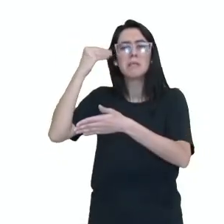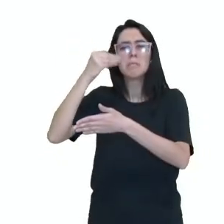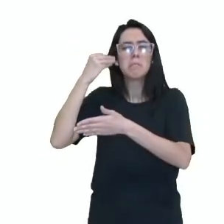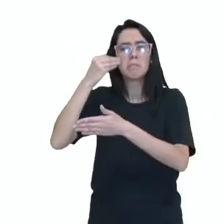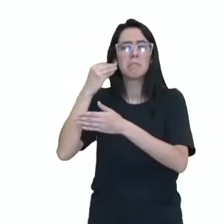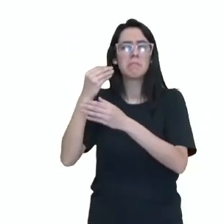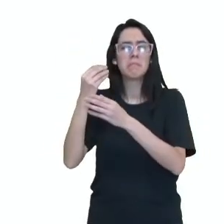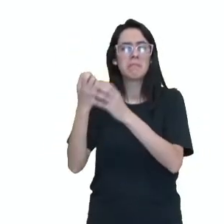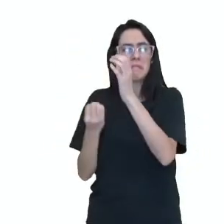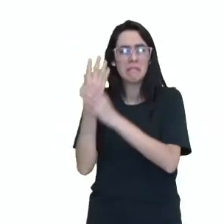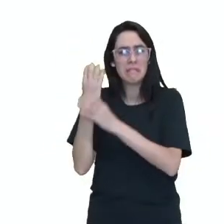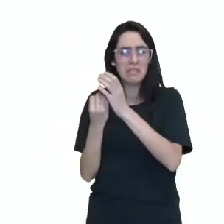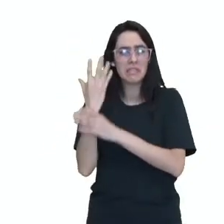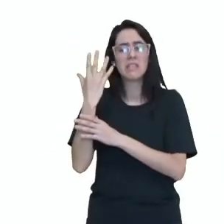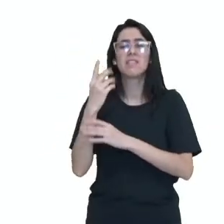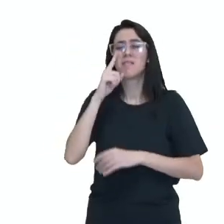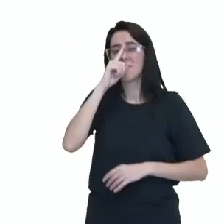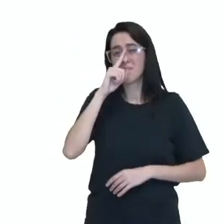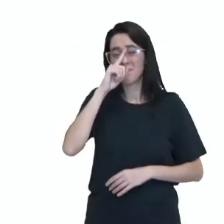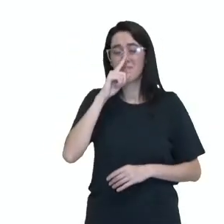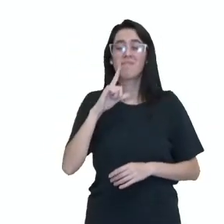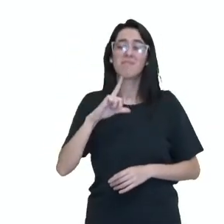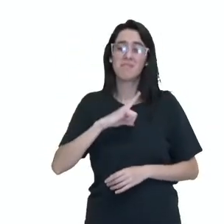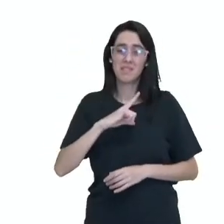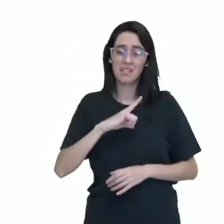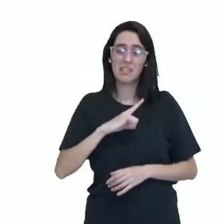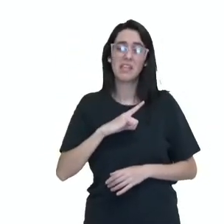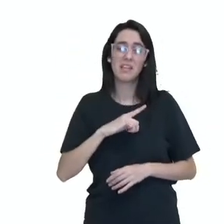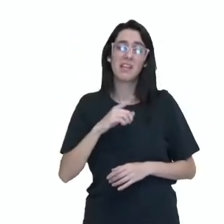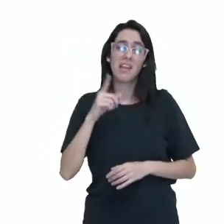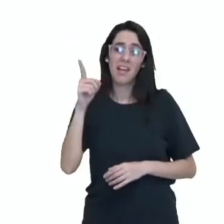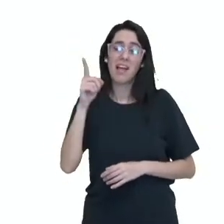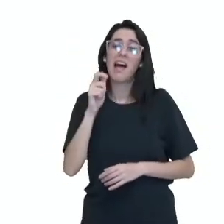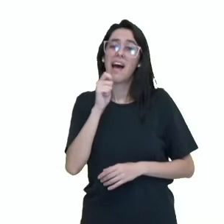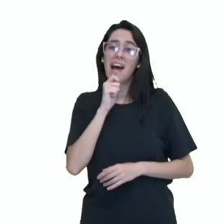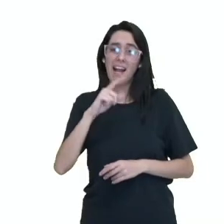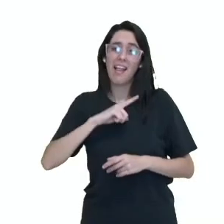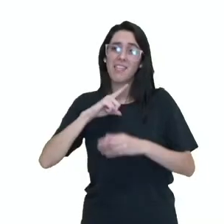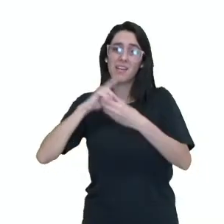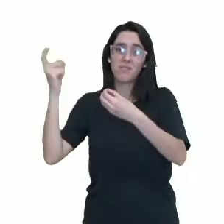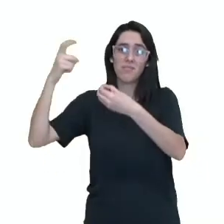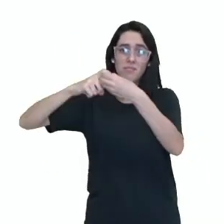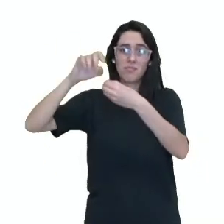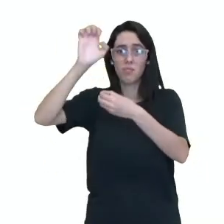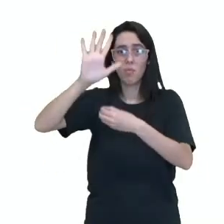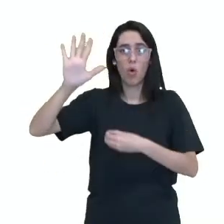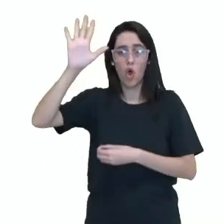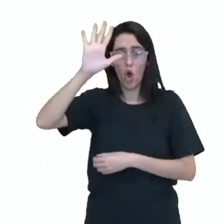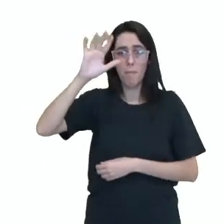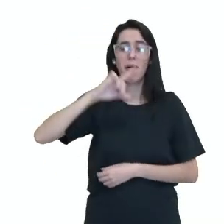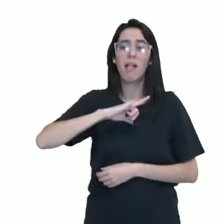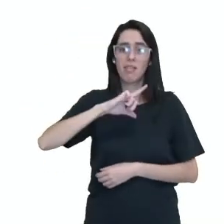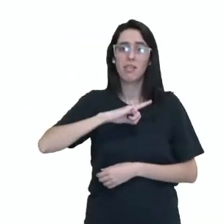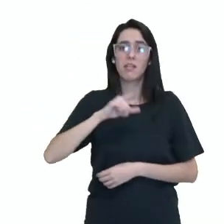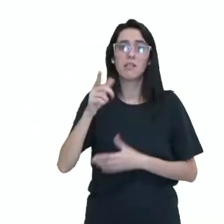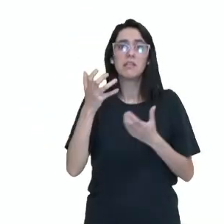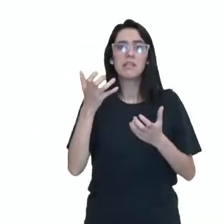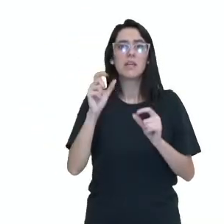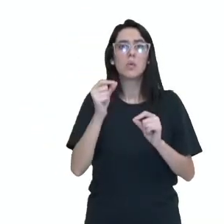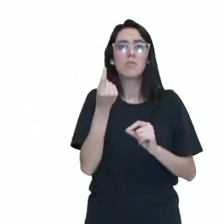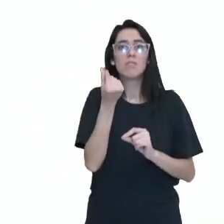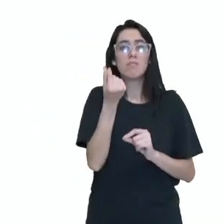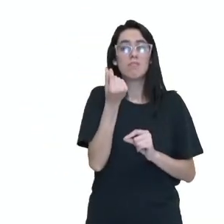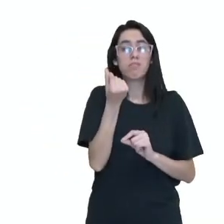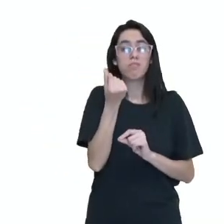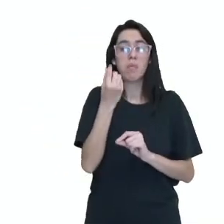do Pacífico Sul, ainda vinculadas politicamente ao país europeu, a reivindicar uma compensação milionária a